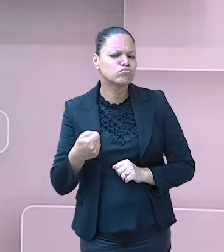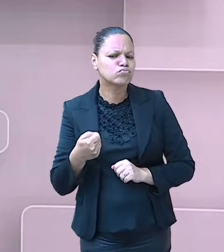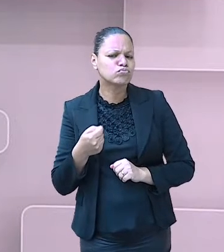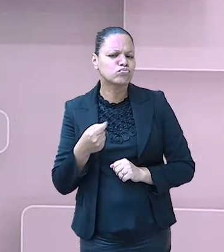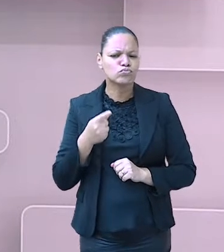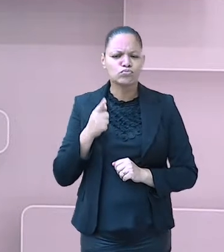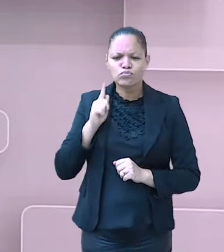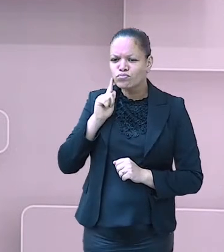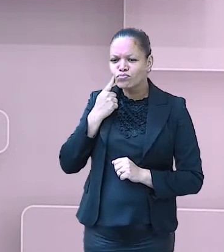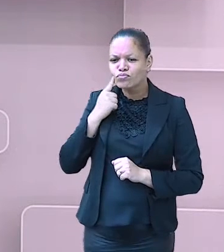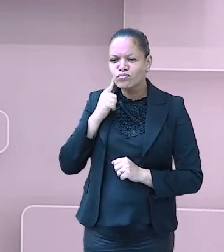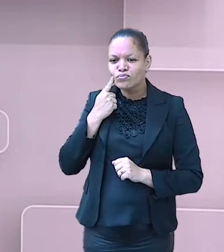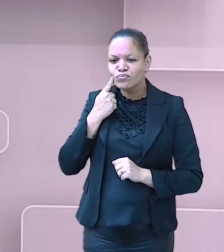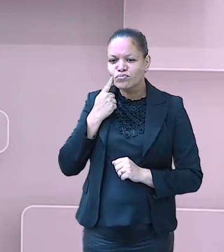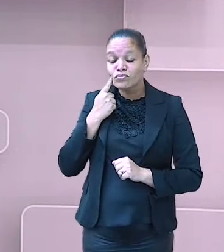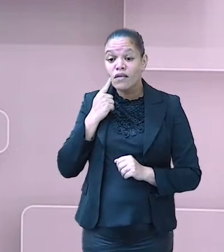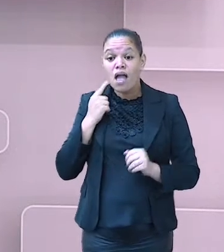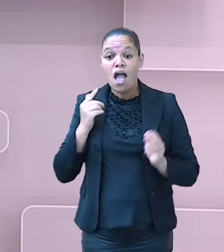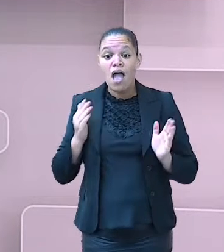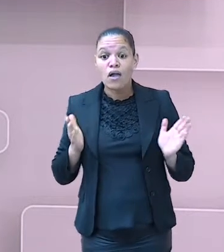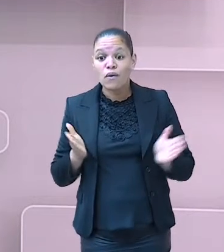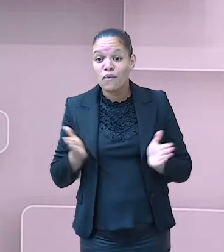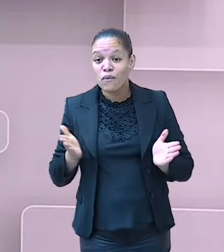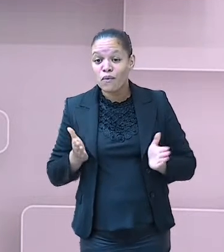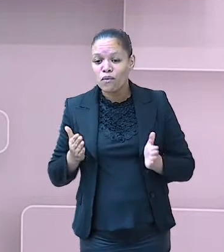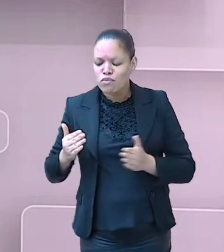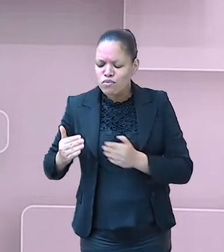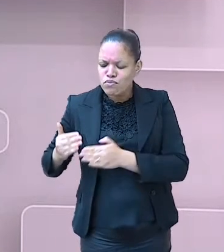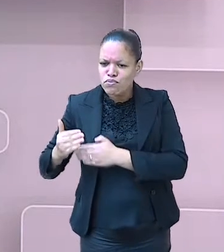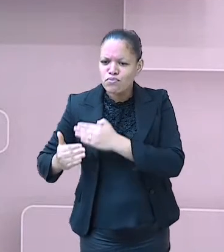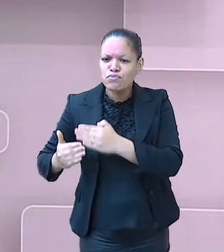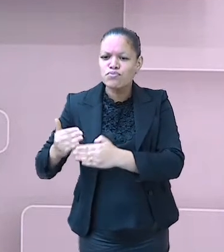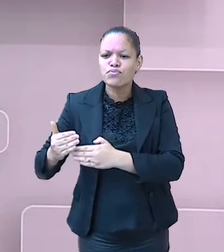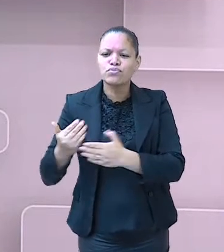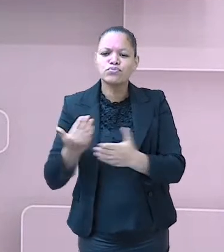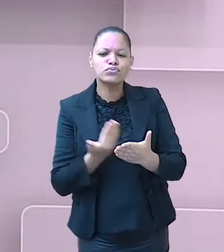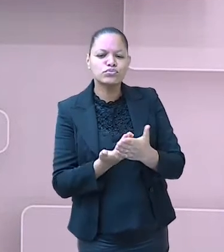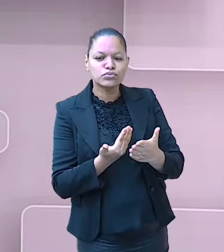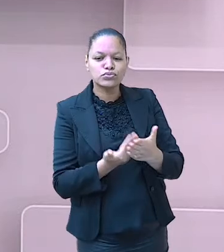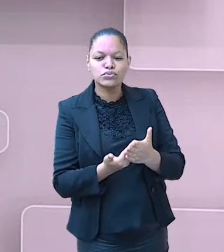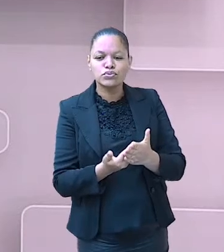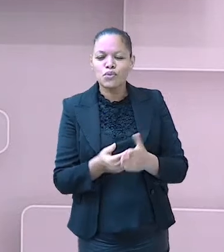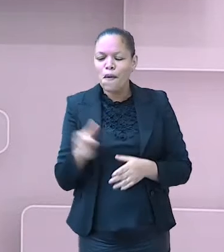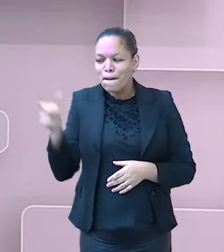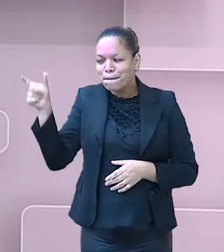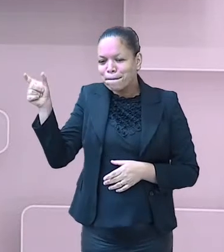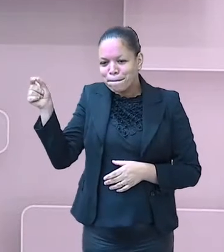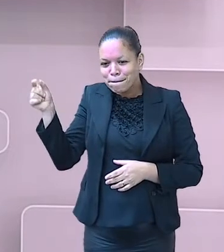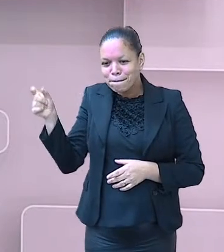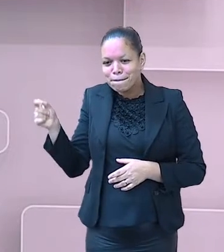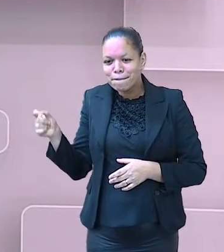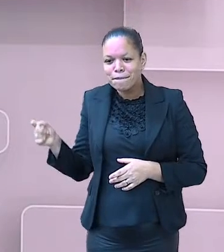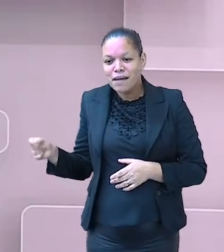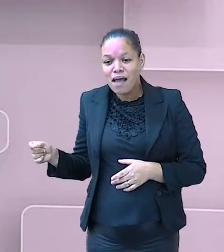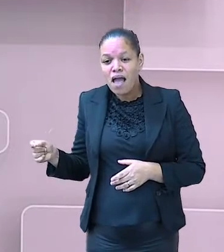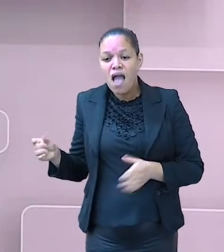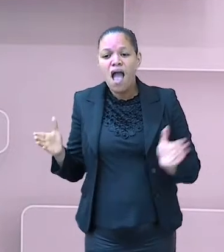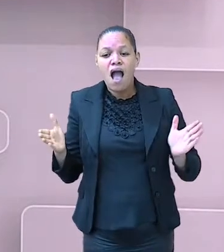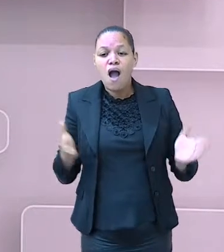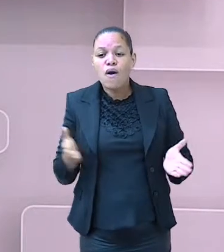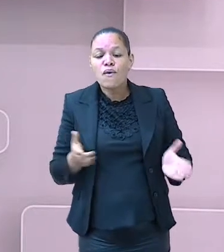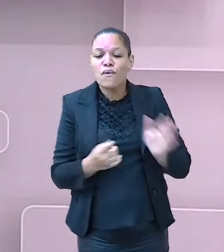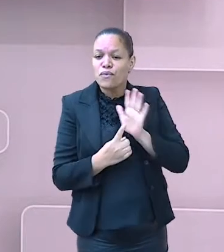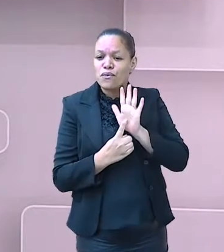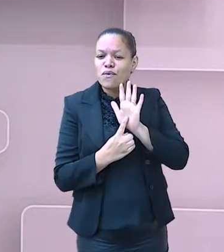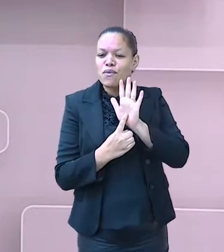nosso estudo sobre vertebrados na nossa aula de ciências. Nós vamos falar hoje sobre répteis